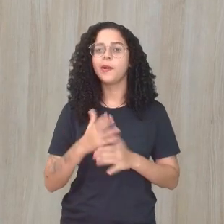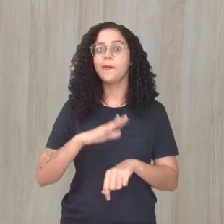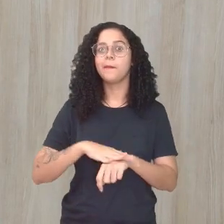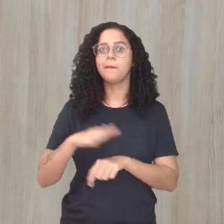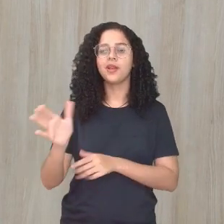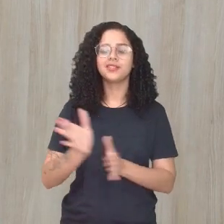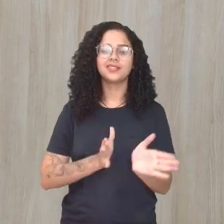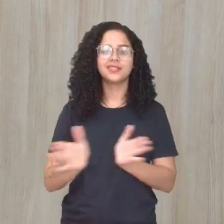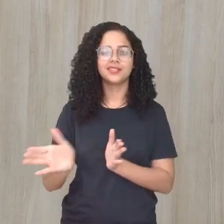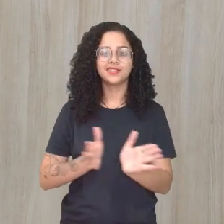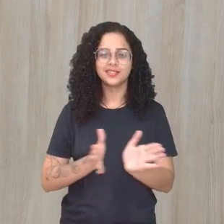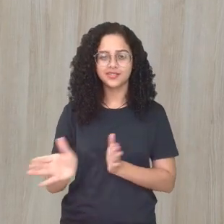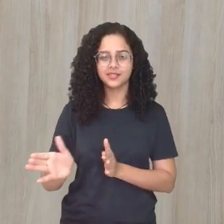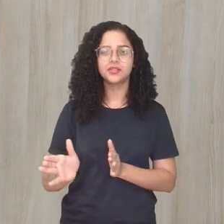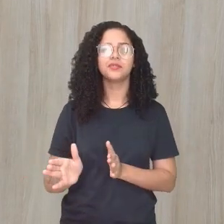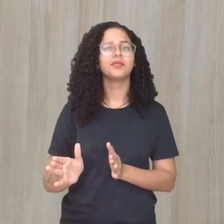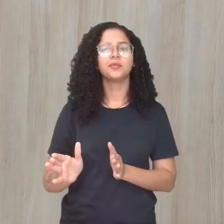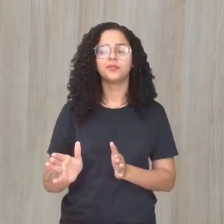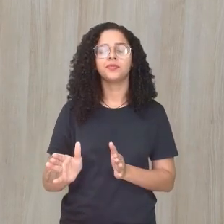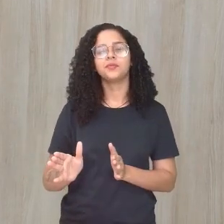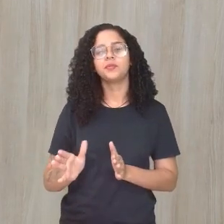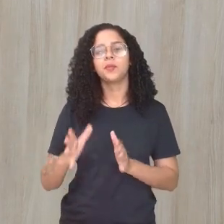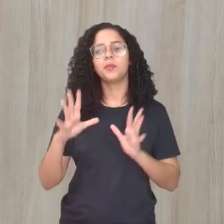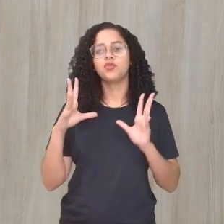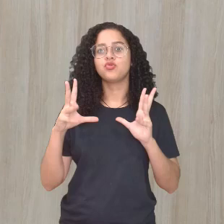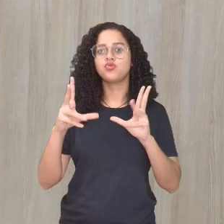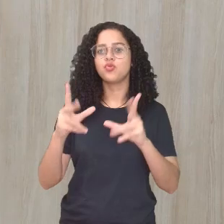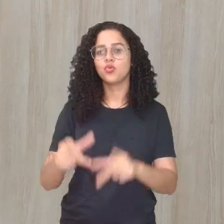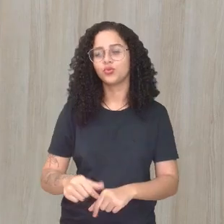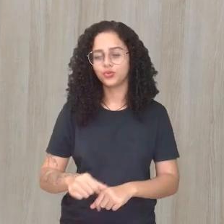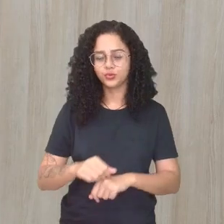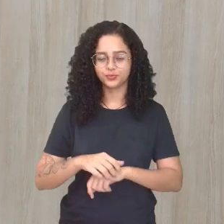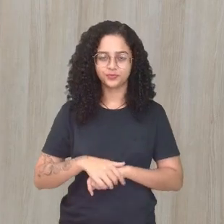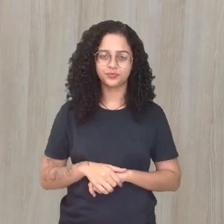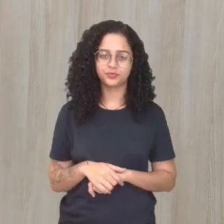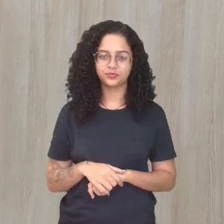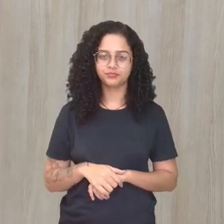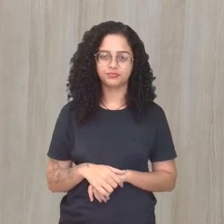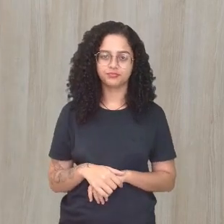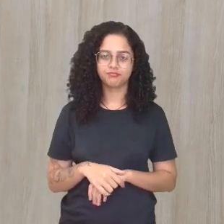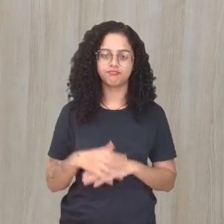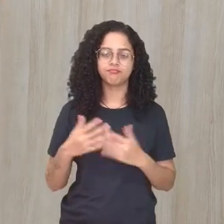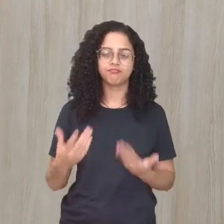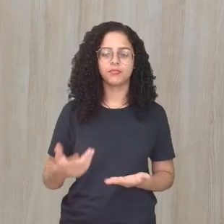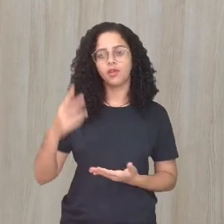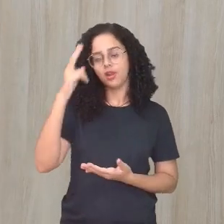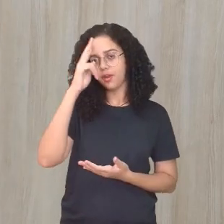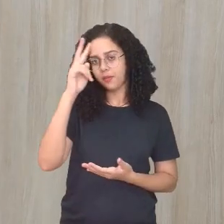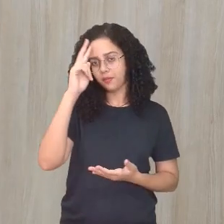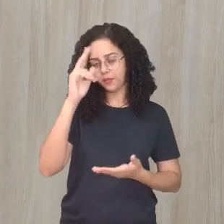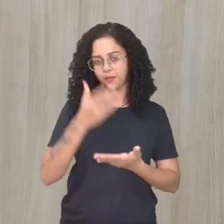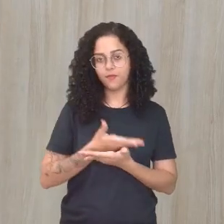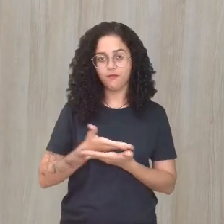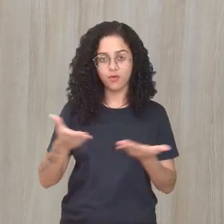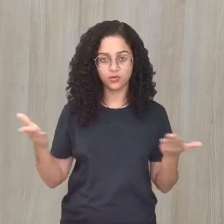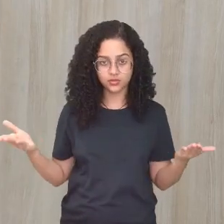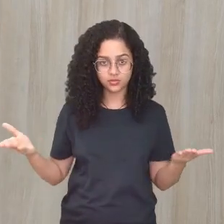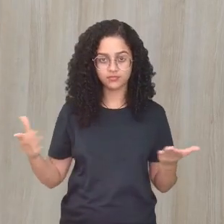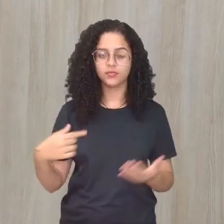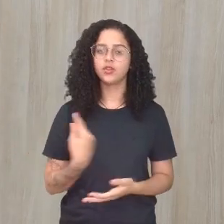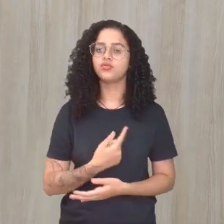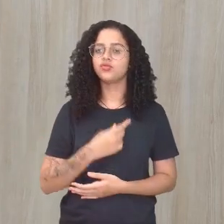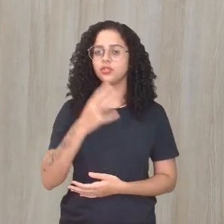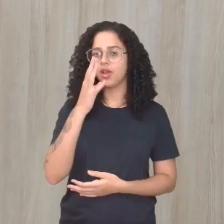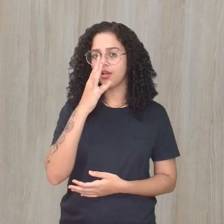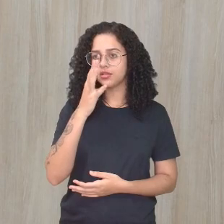mais acessíveis para todos e todas. E lembrando para vocês, né, que nós